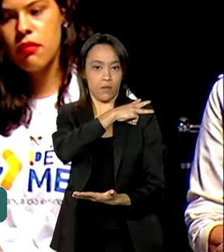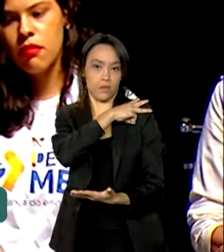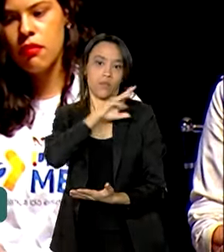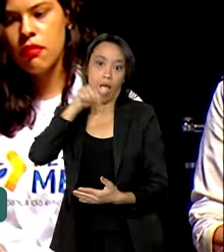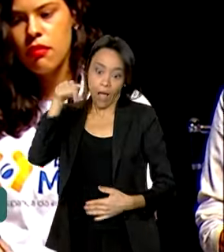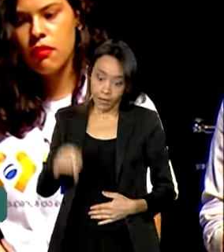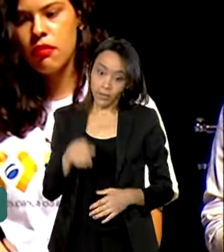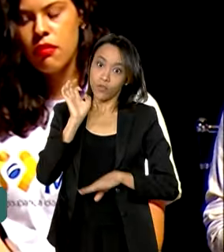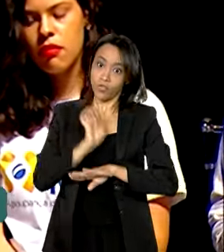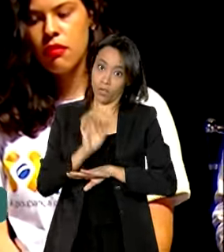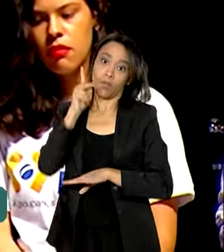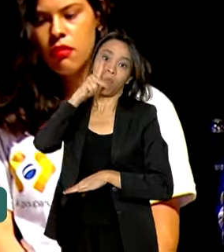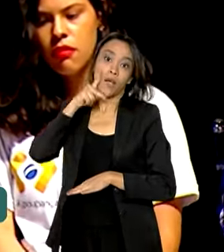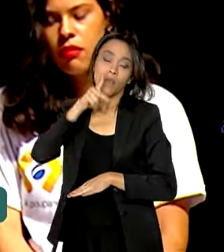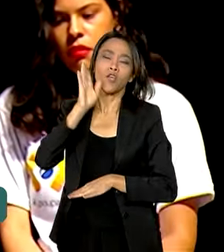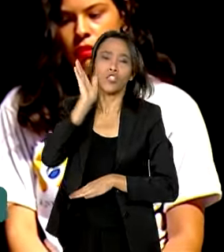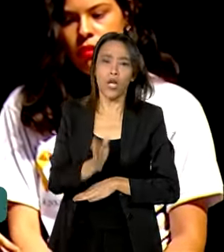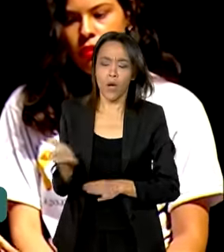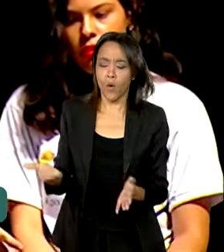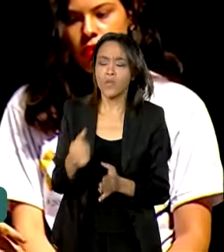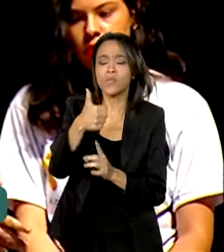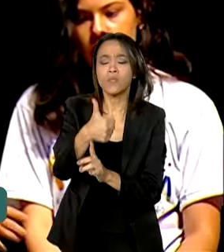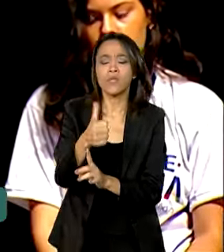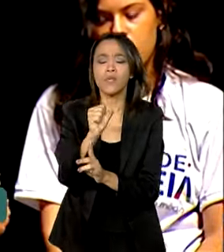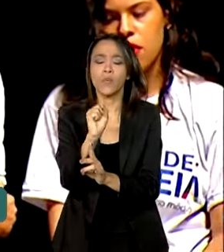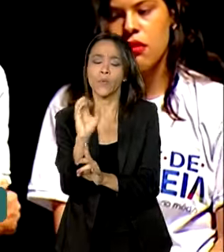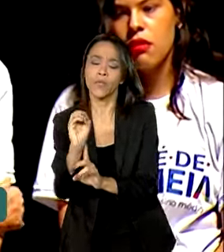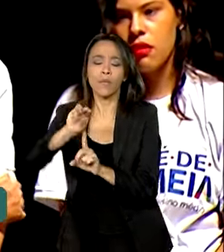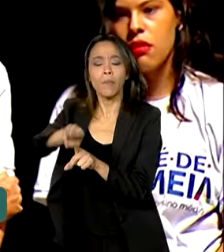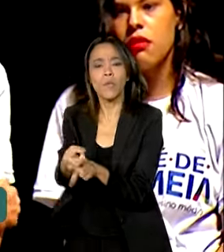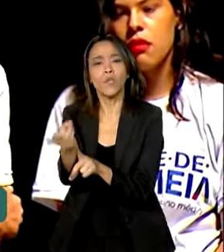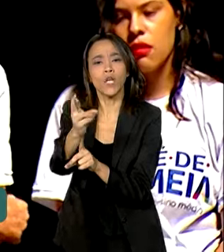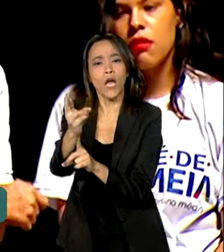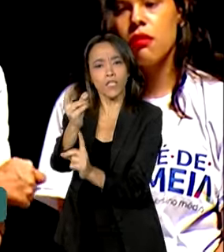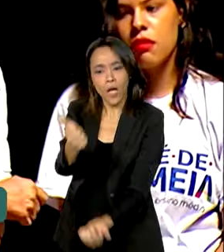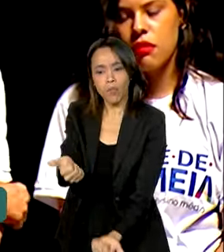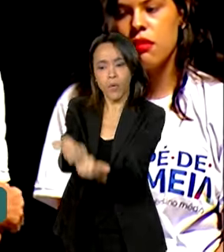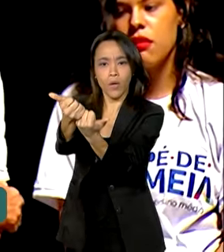Hoje nós estamos investindo já 180 milhões de reais por ano nesse programa.